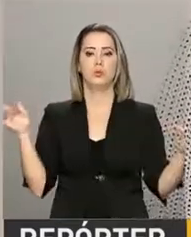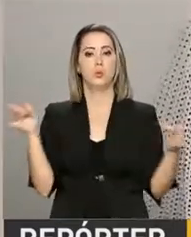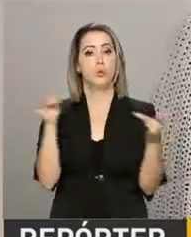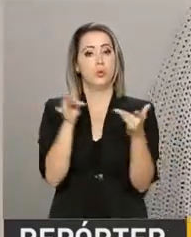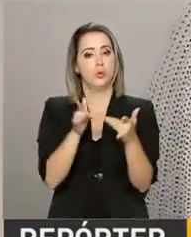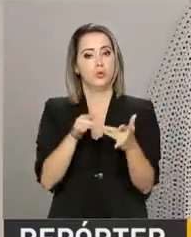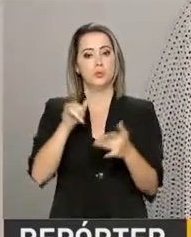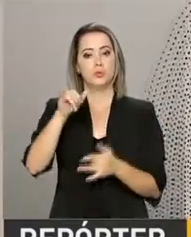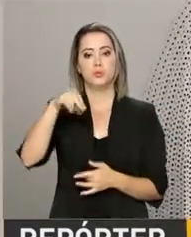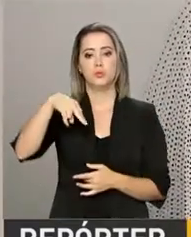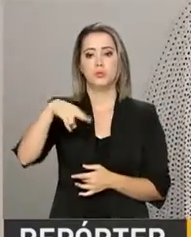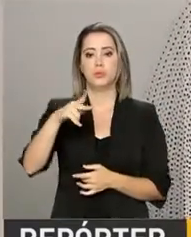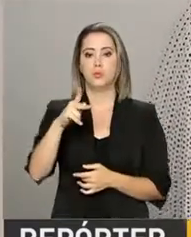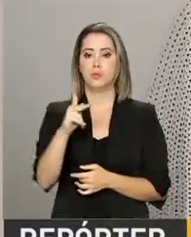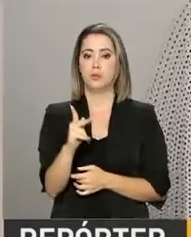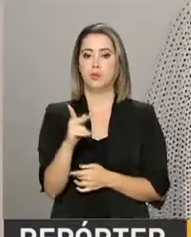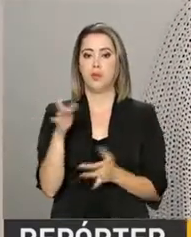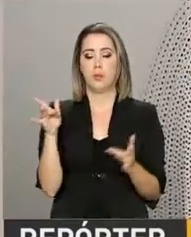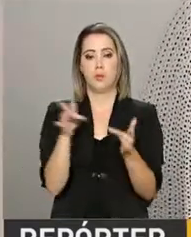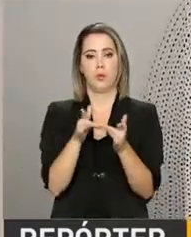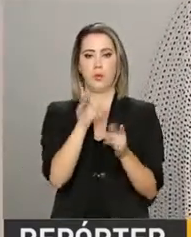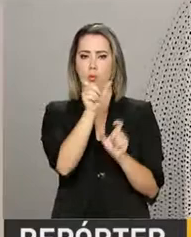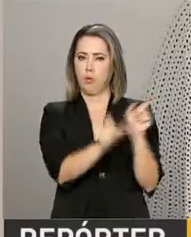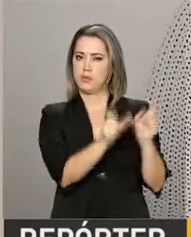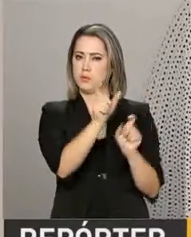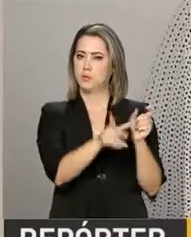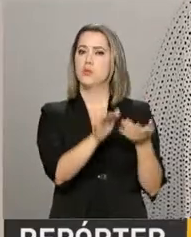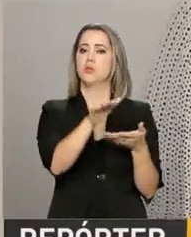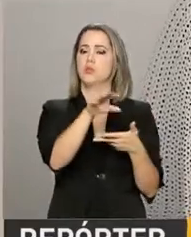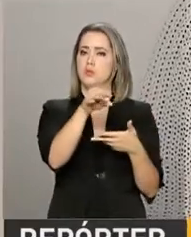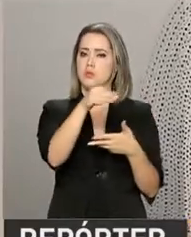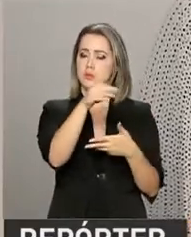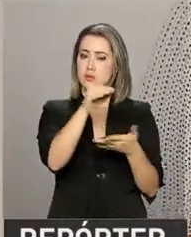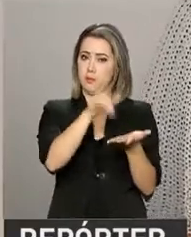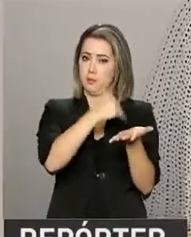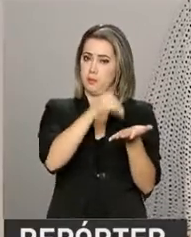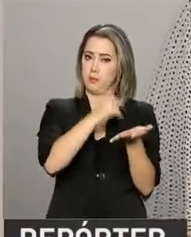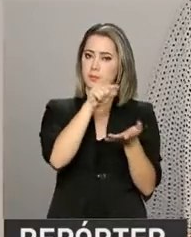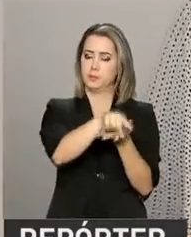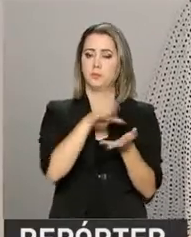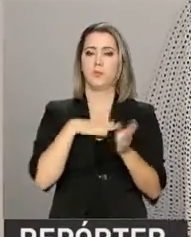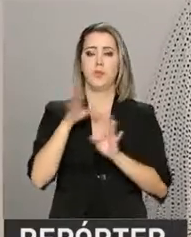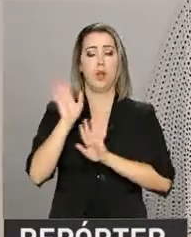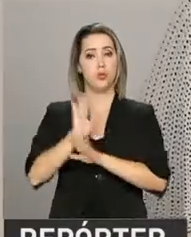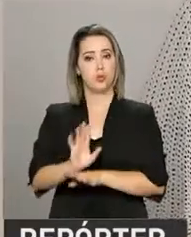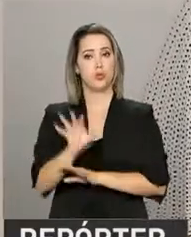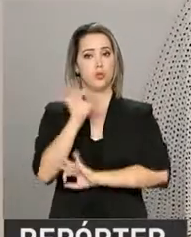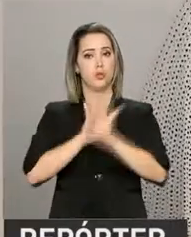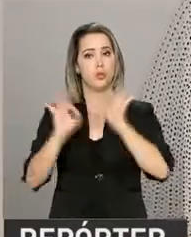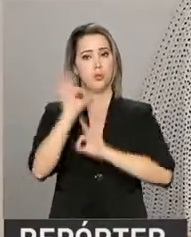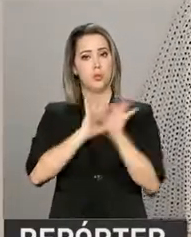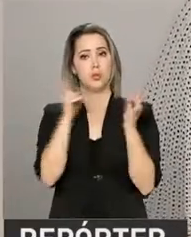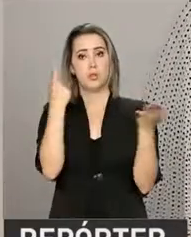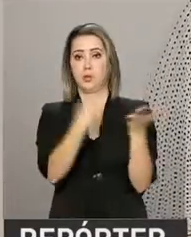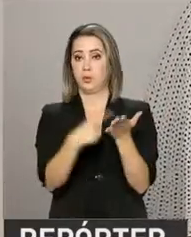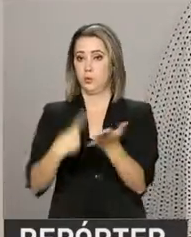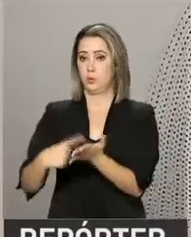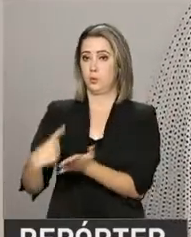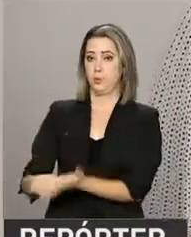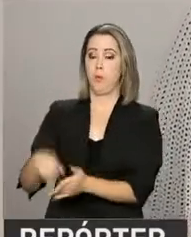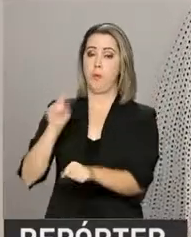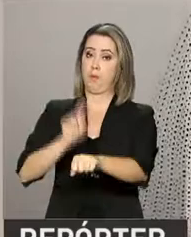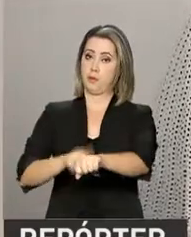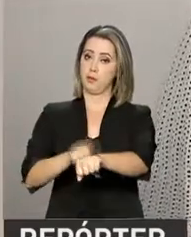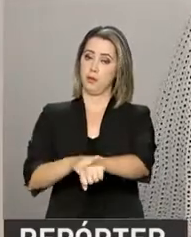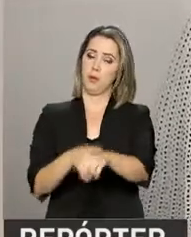entre o INEP e o participante, ajuda na organização e no cumprimento de prazos. Por exemplo, antes da prova,